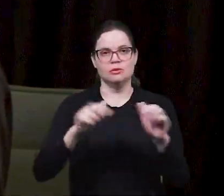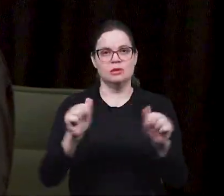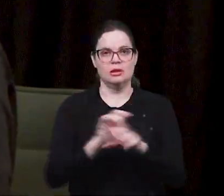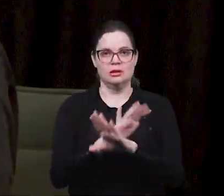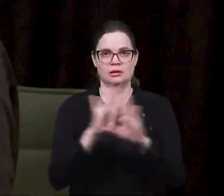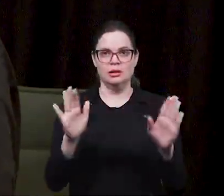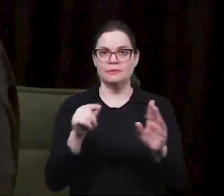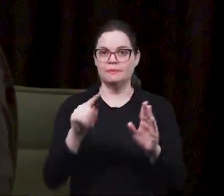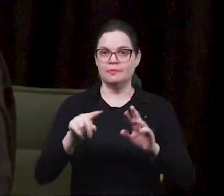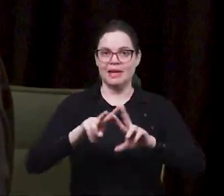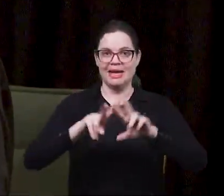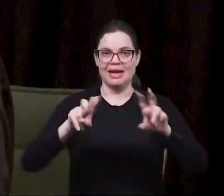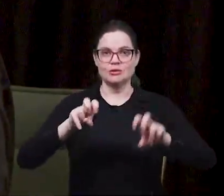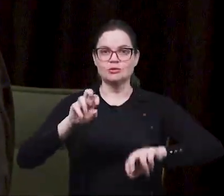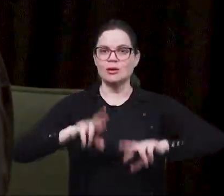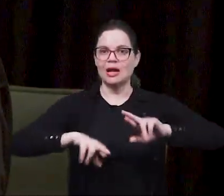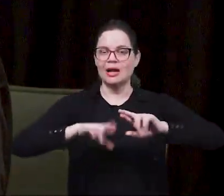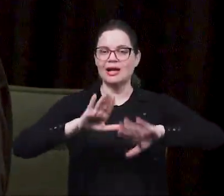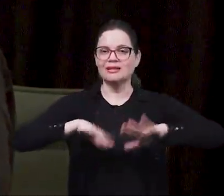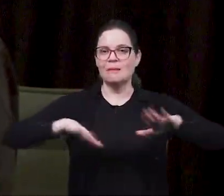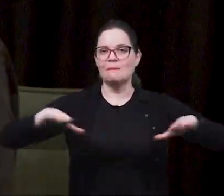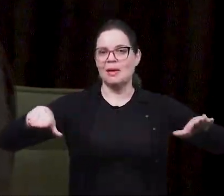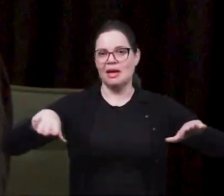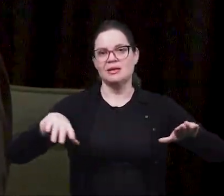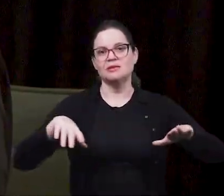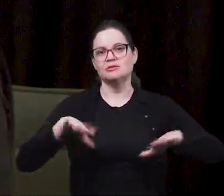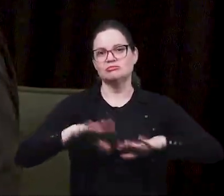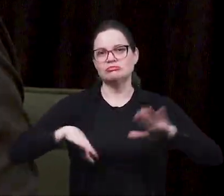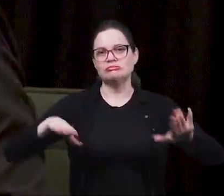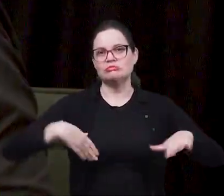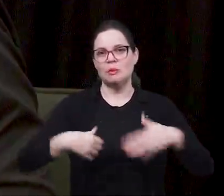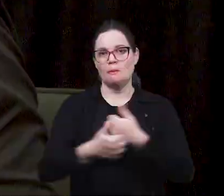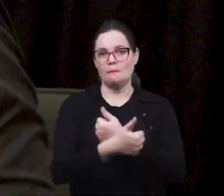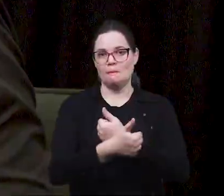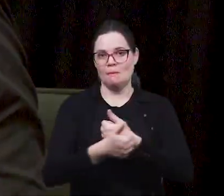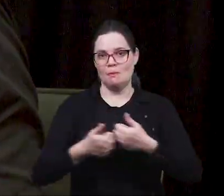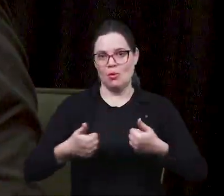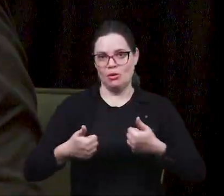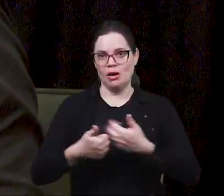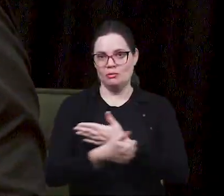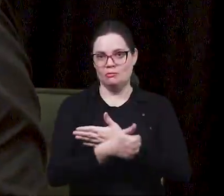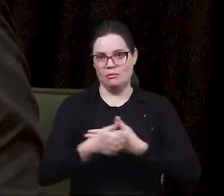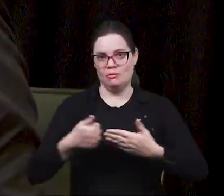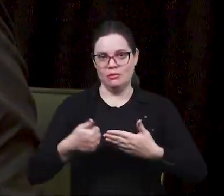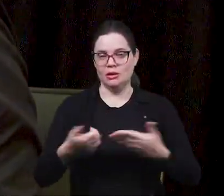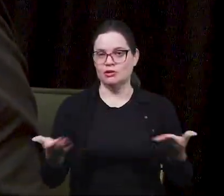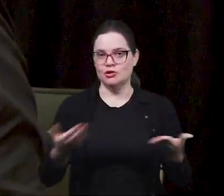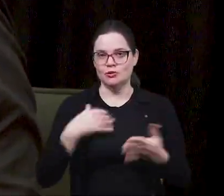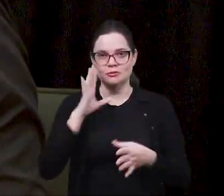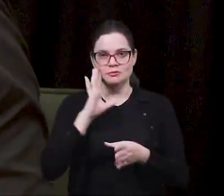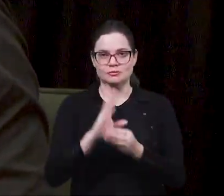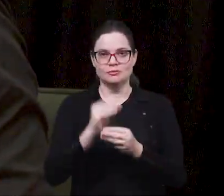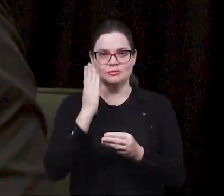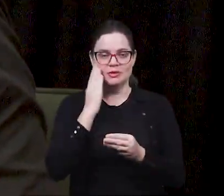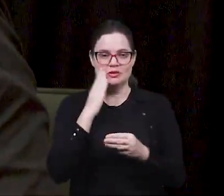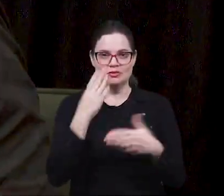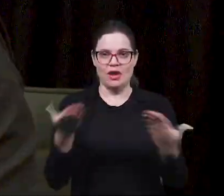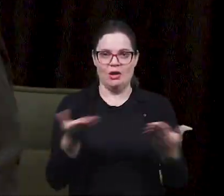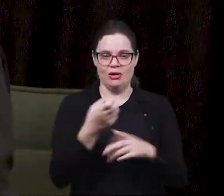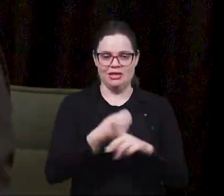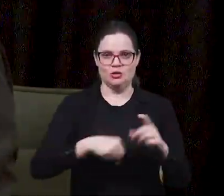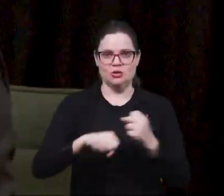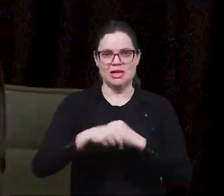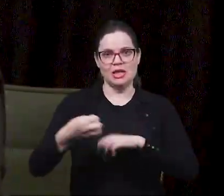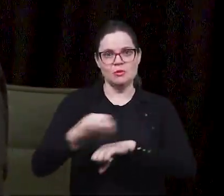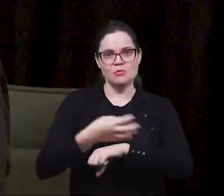E essa relativização moral, que hoje em dia culminou nesse declínio da sociedade moderna na questão de valores,